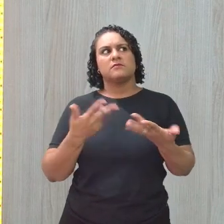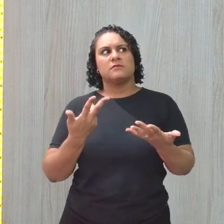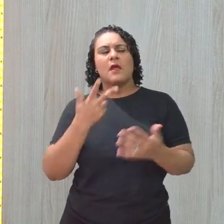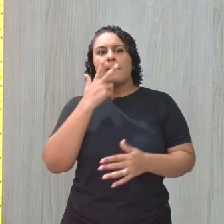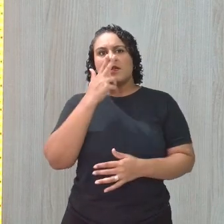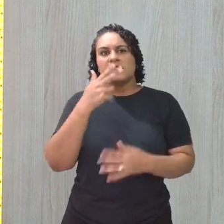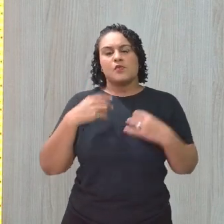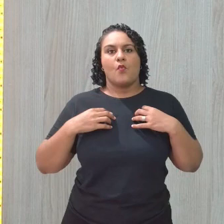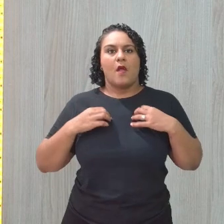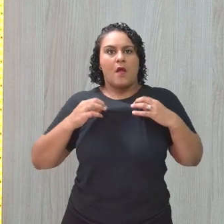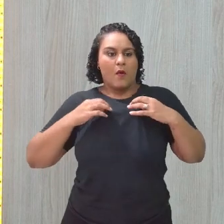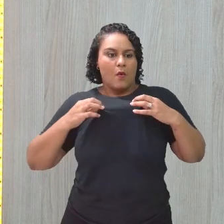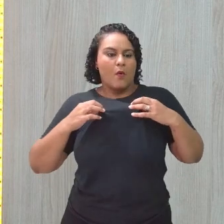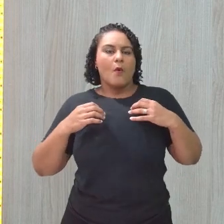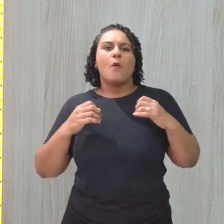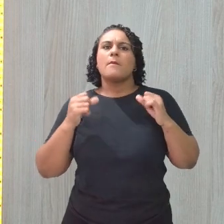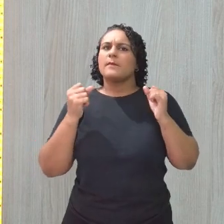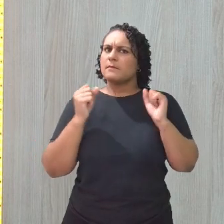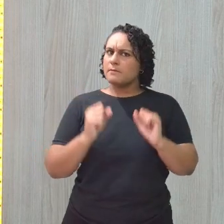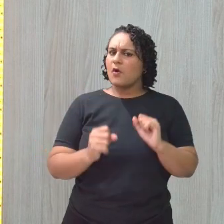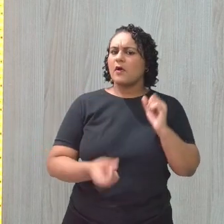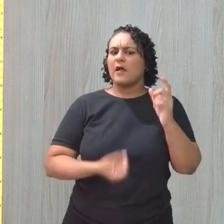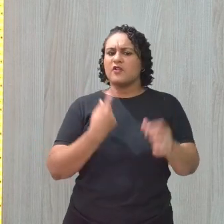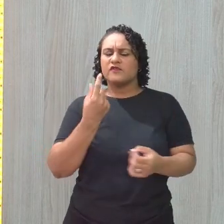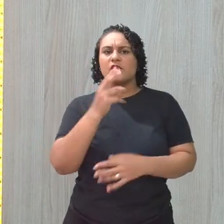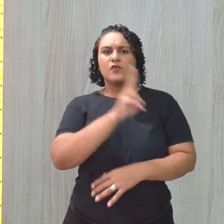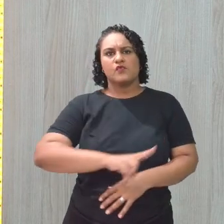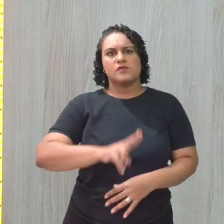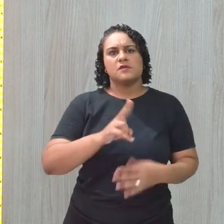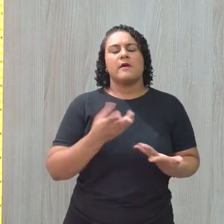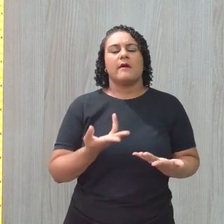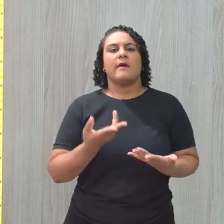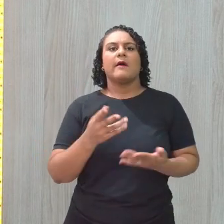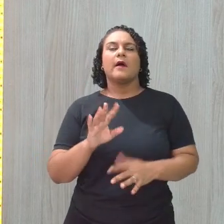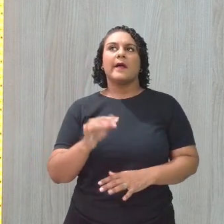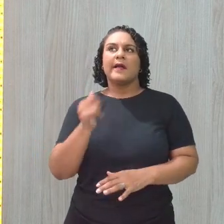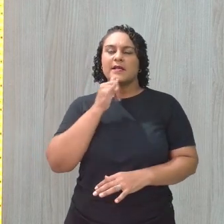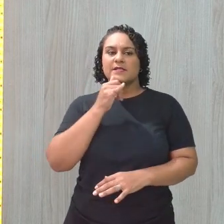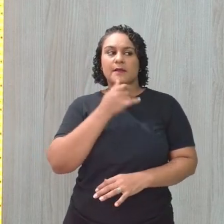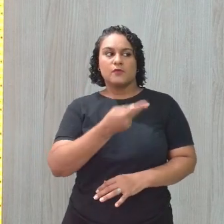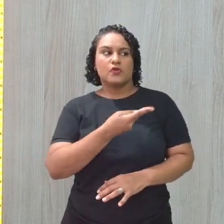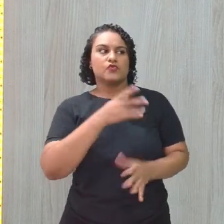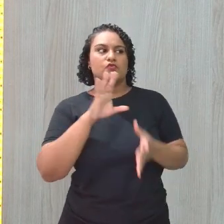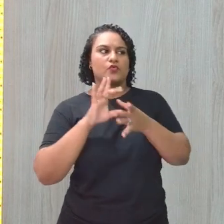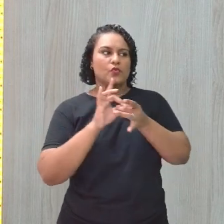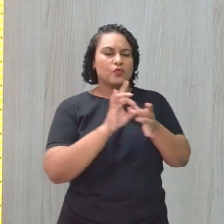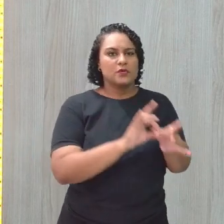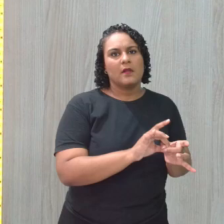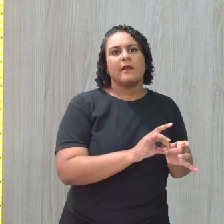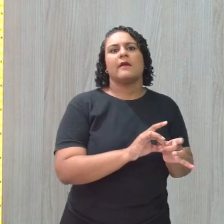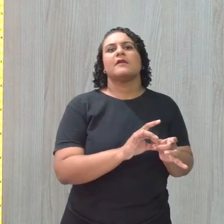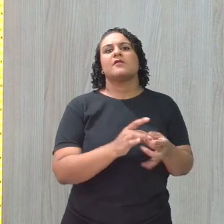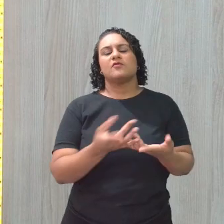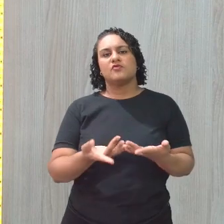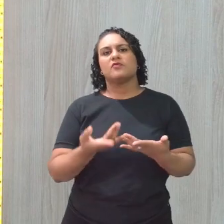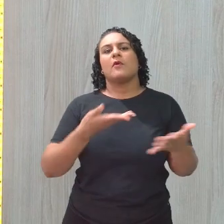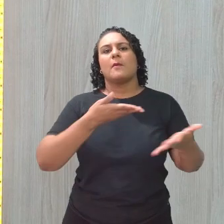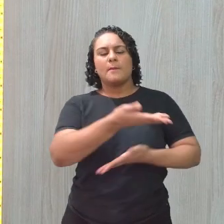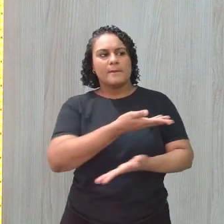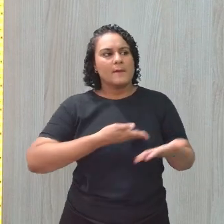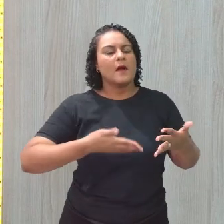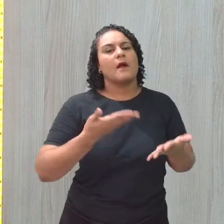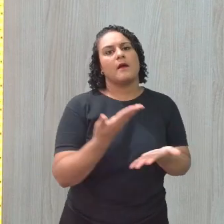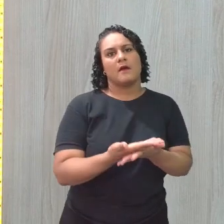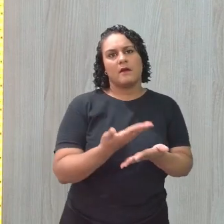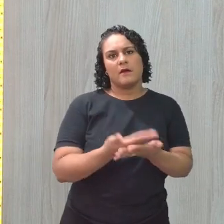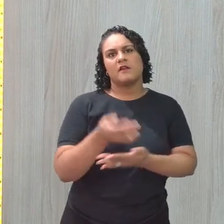sim falar uma variação mais informal. Uma coisa somos nós duas agora, nesse Sim. contexto interacional de aula.